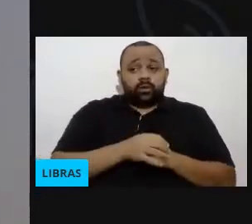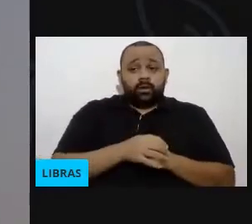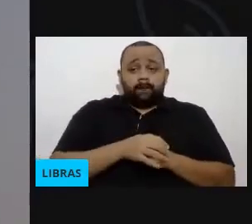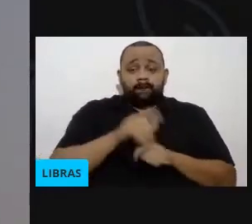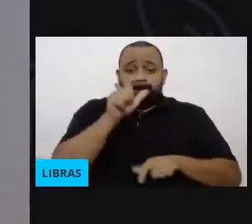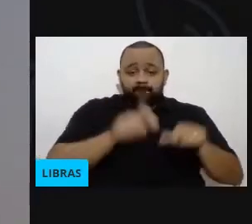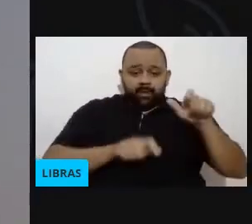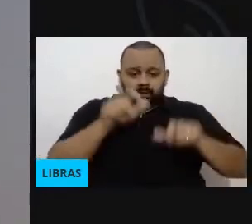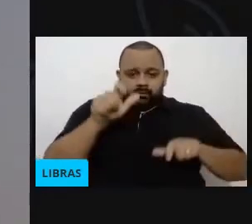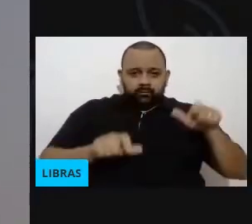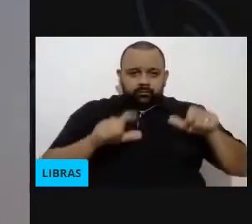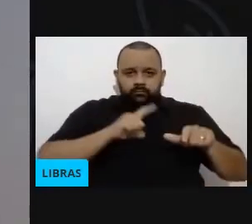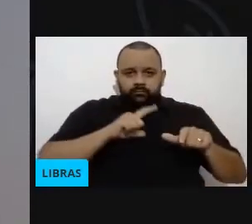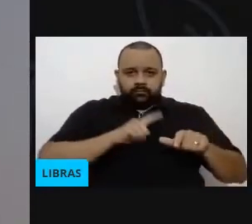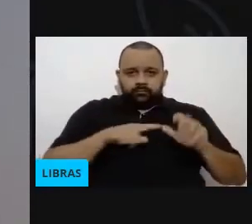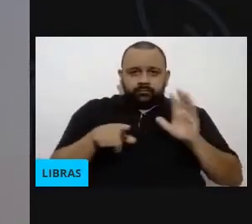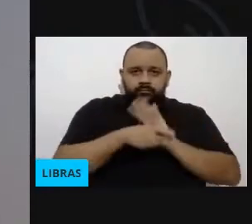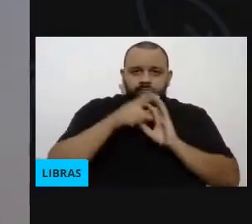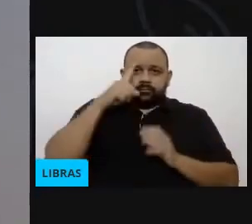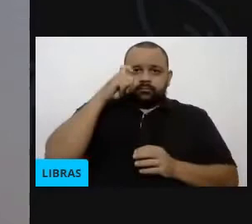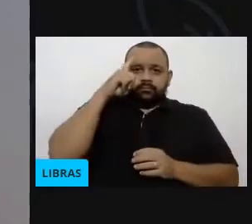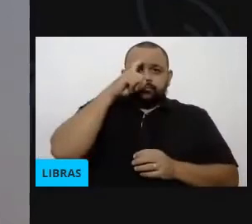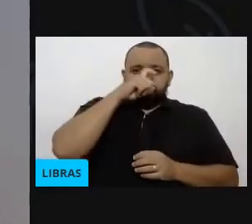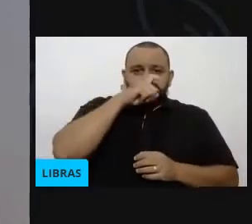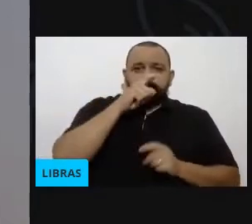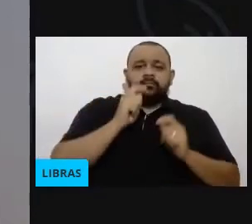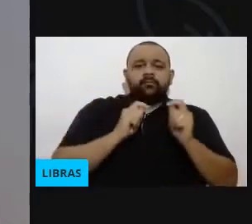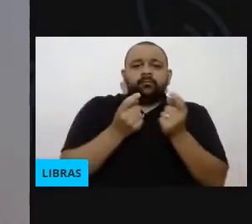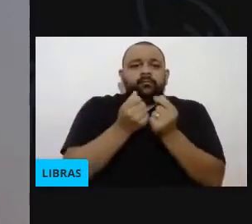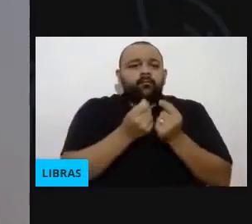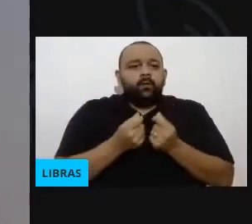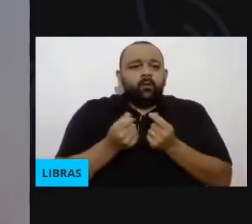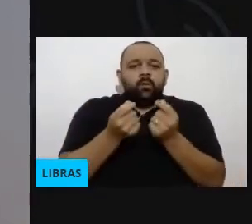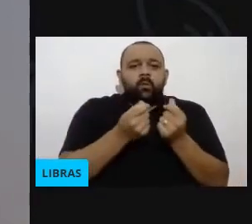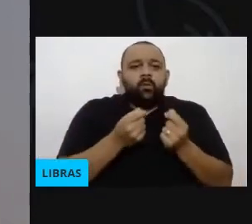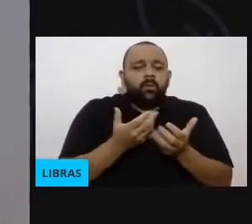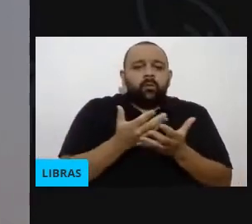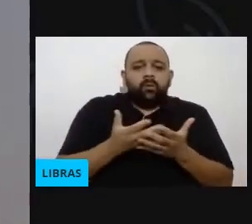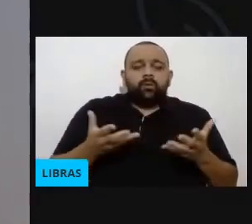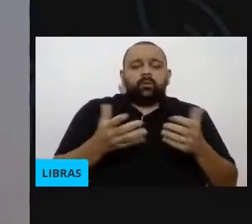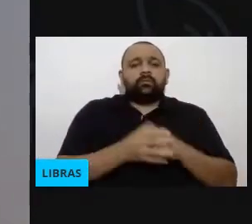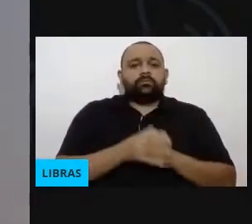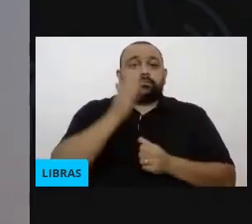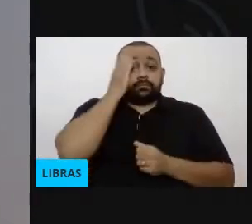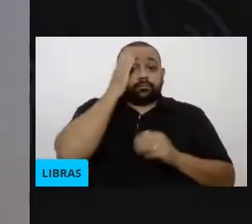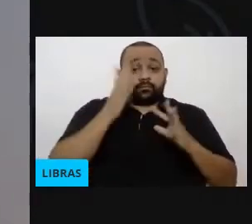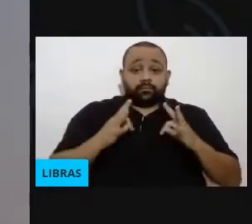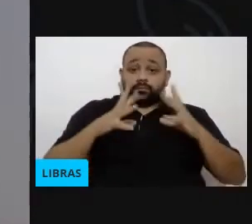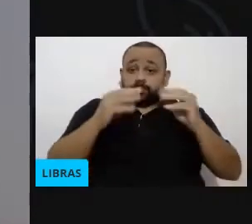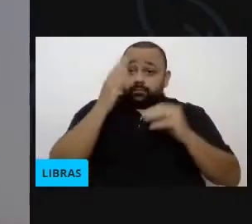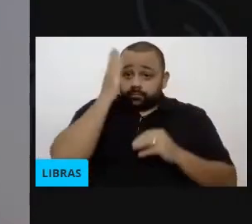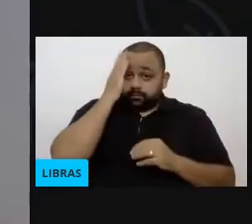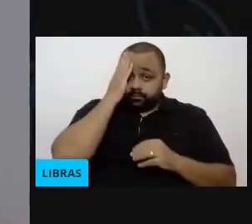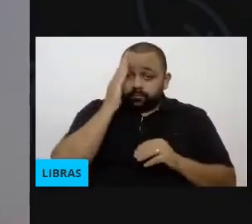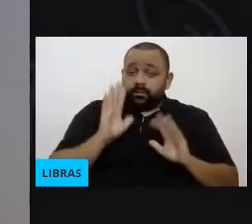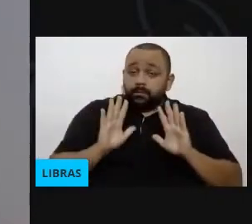estão passando por dificuldades econômicas, porque eu acho que todo mundo sabe, mas